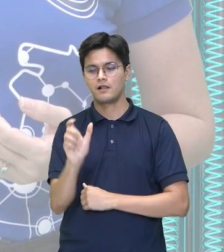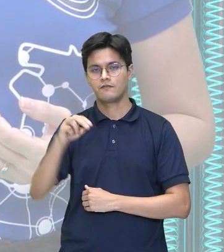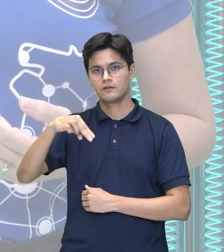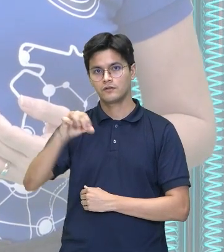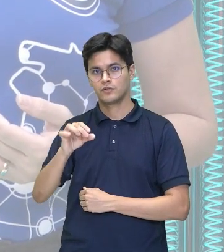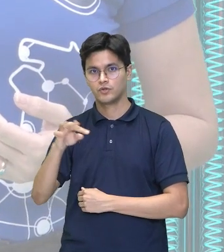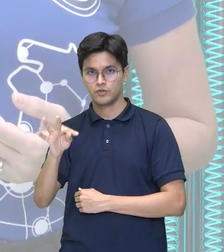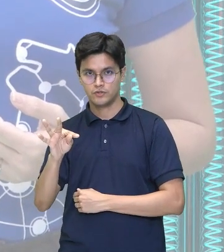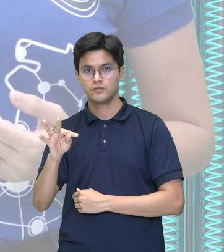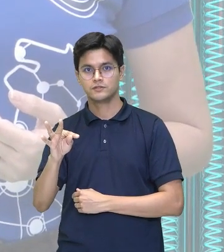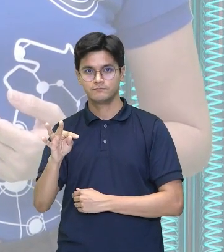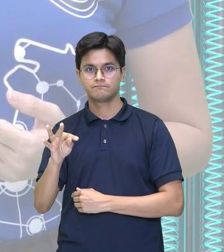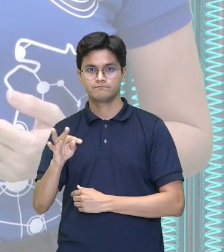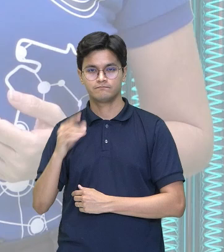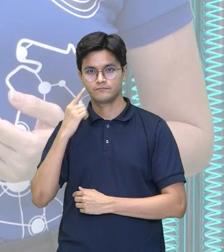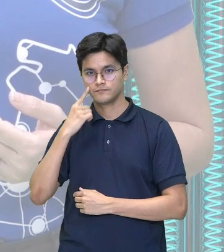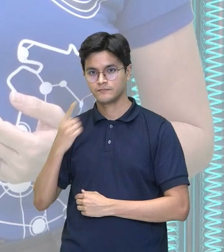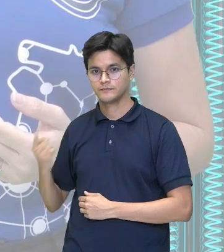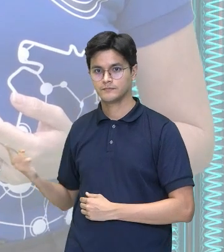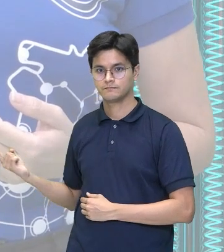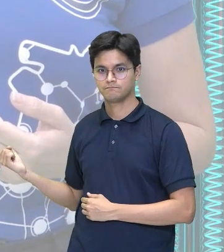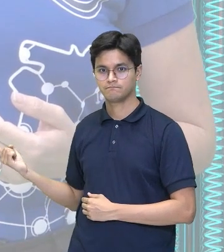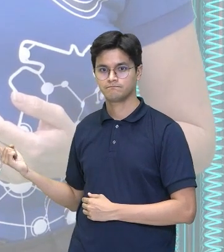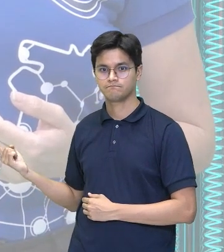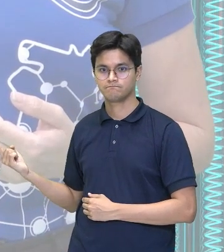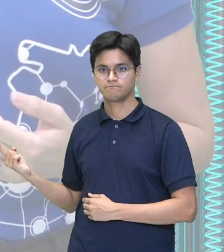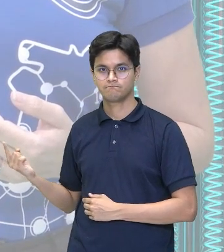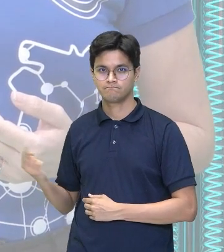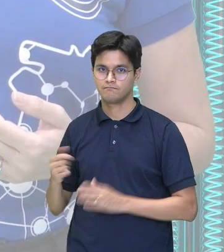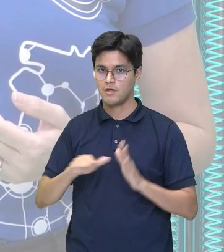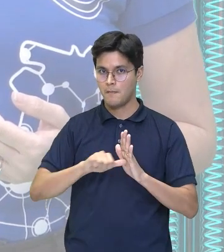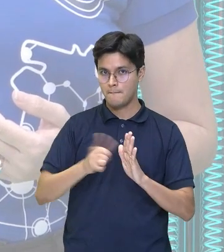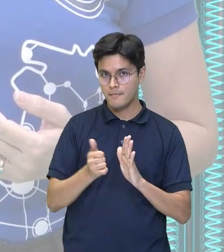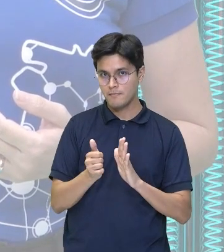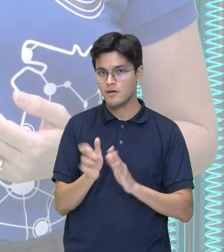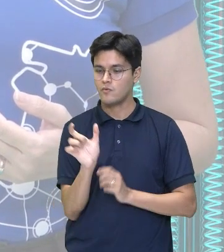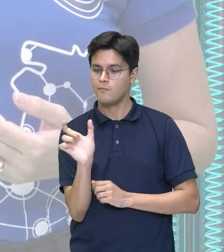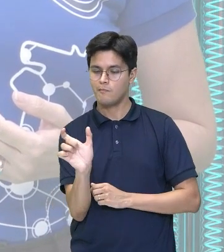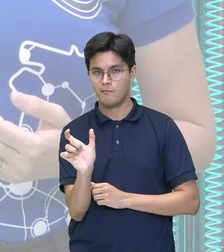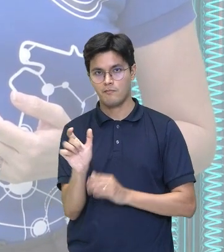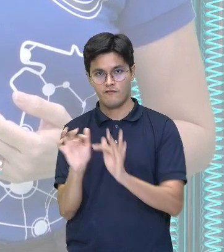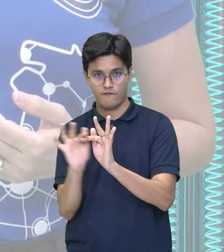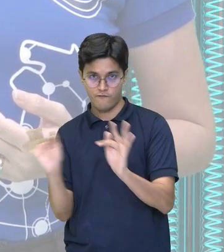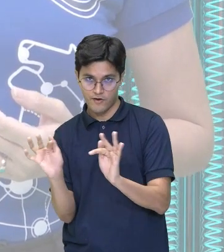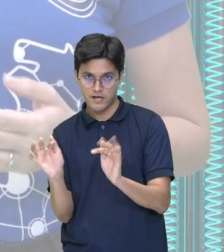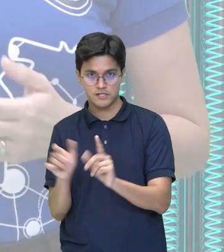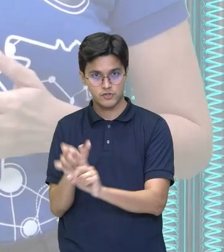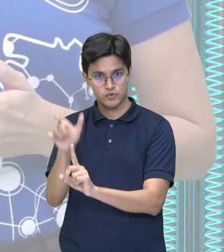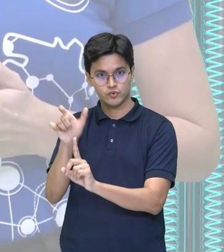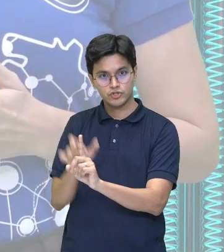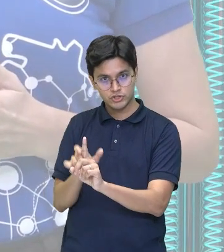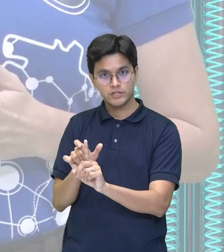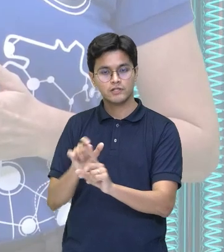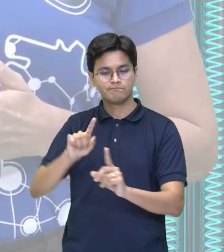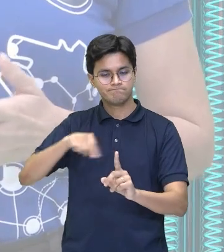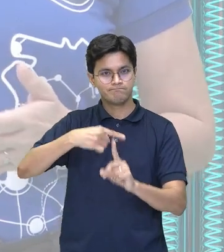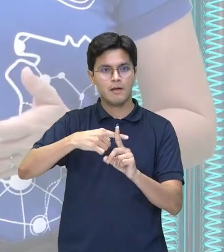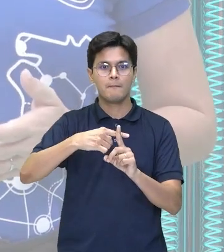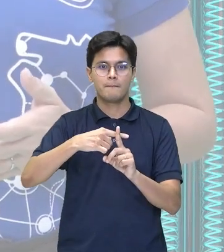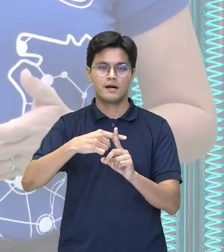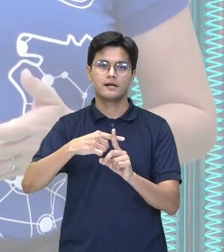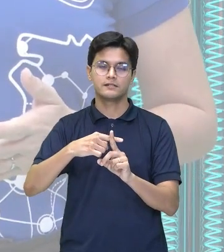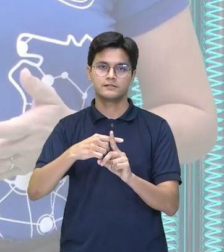verbo to be, seja ele no singular ou no plural, tá? Ele vai concordar com o sujeito,